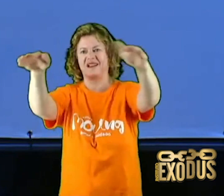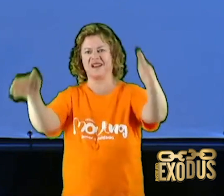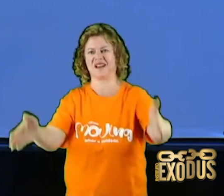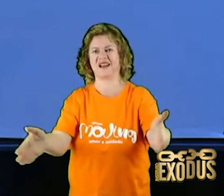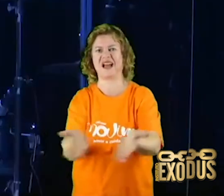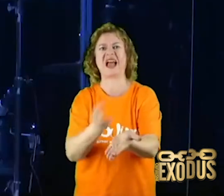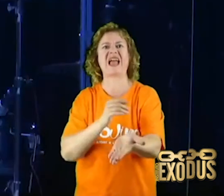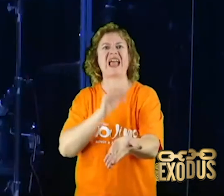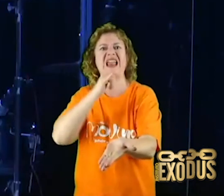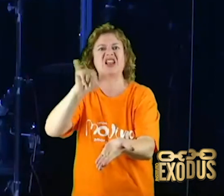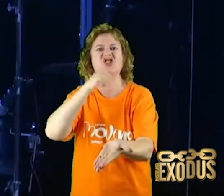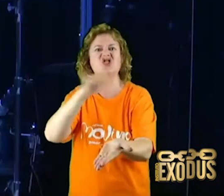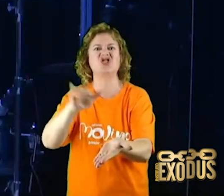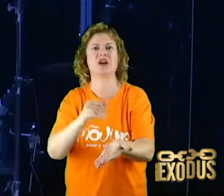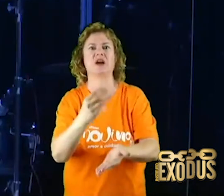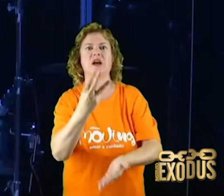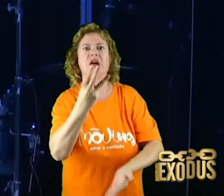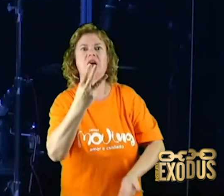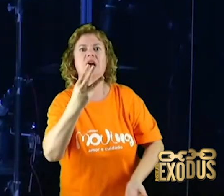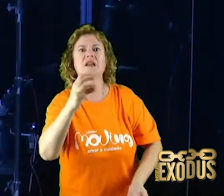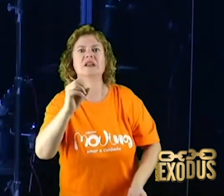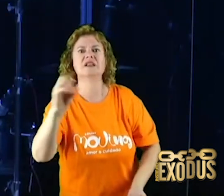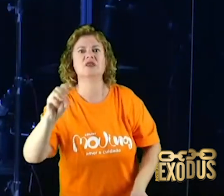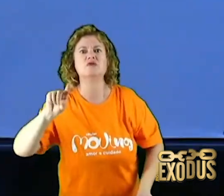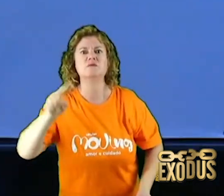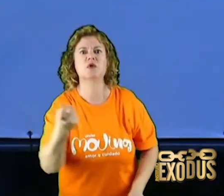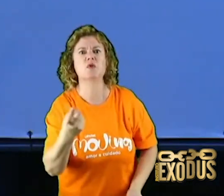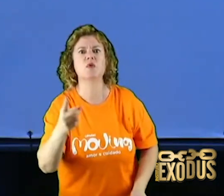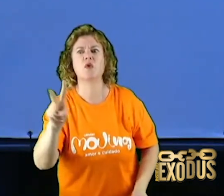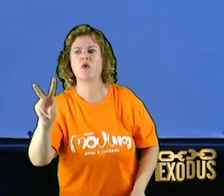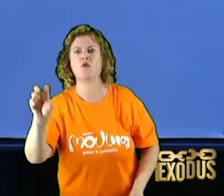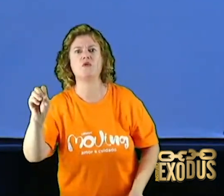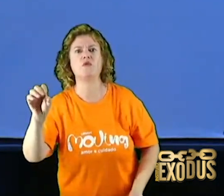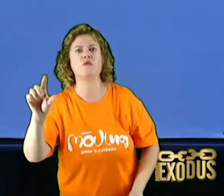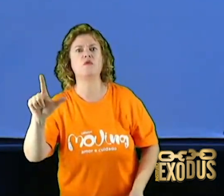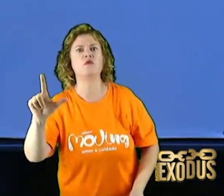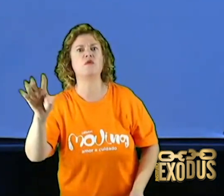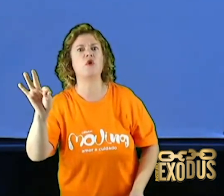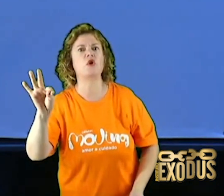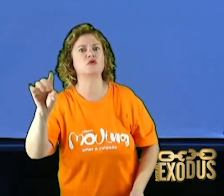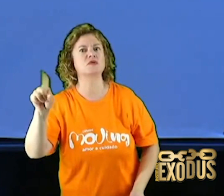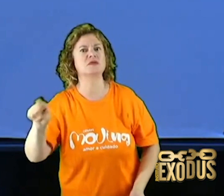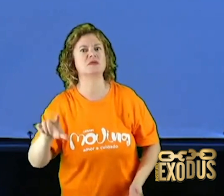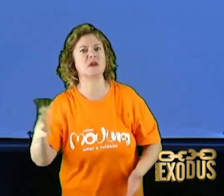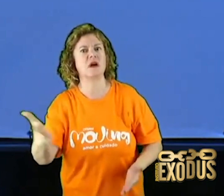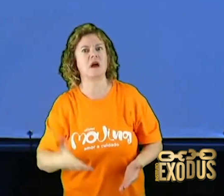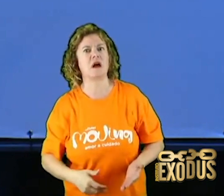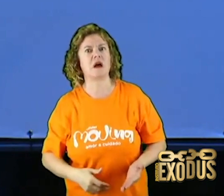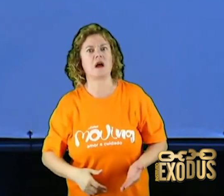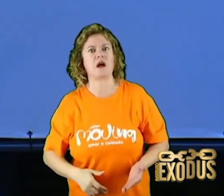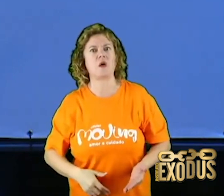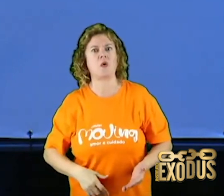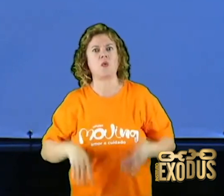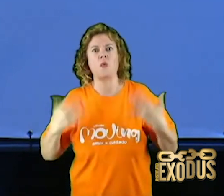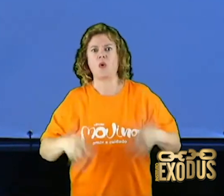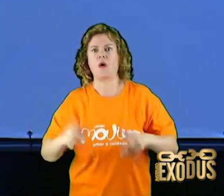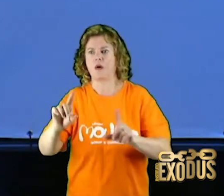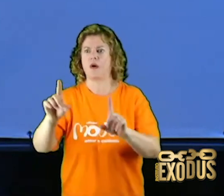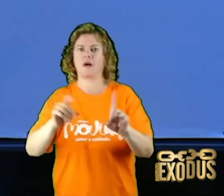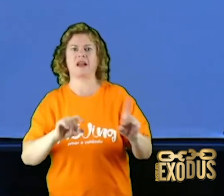O que, que você espera de alguém que cai do avião a 10 mil pés? O que, que você espera? Que ele